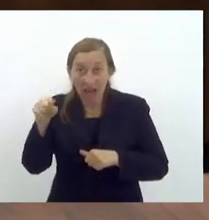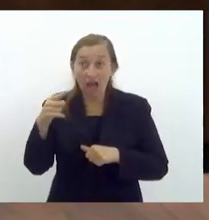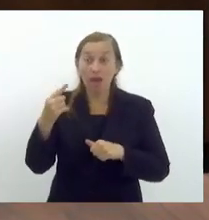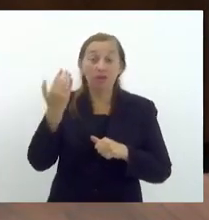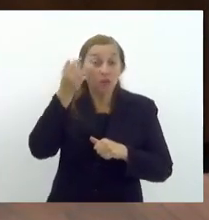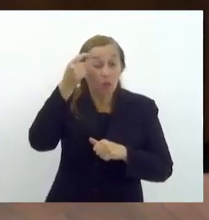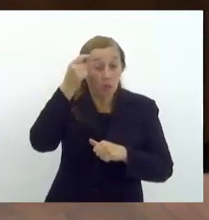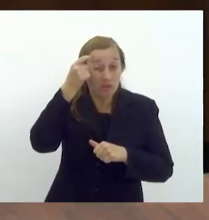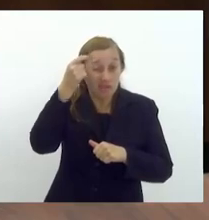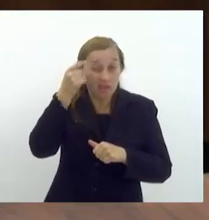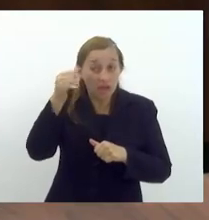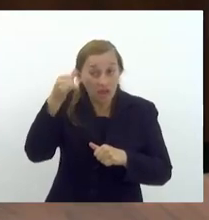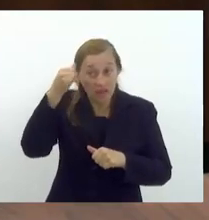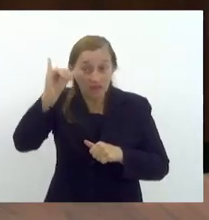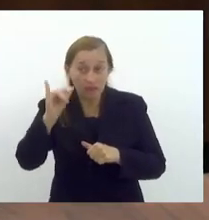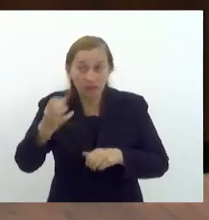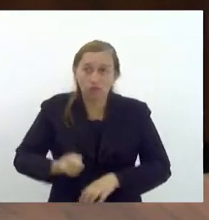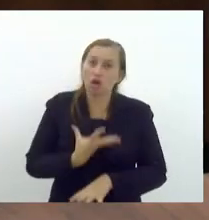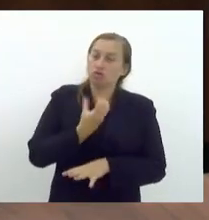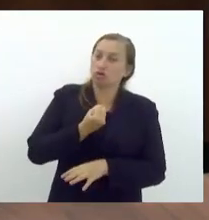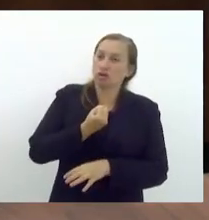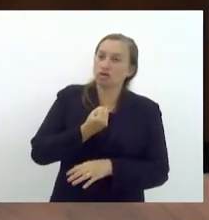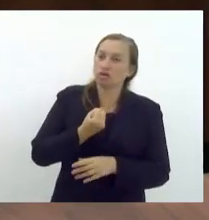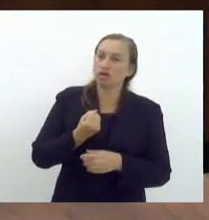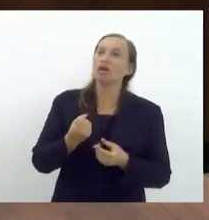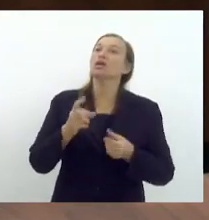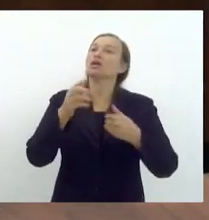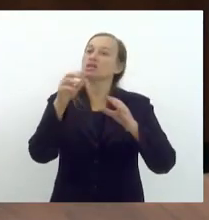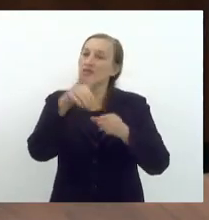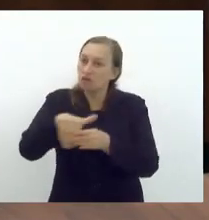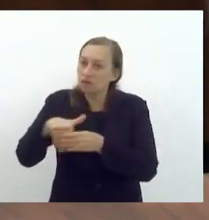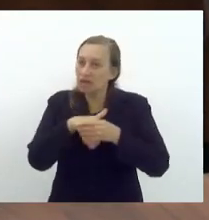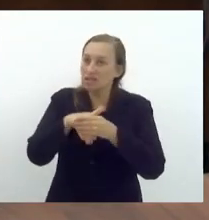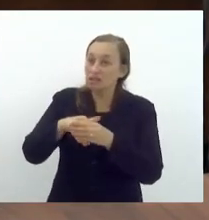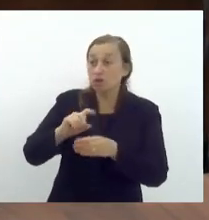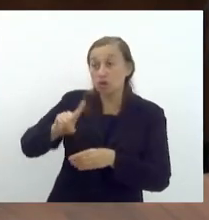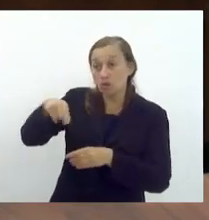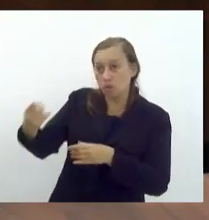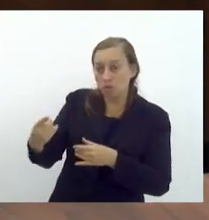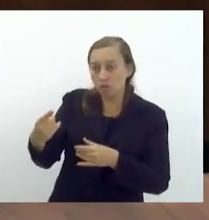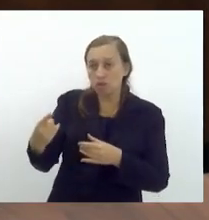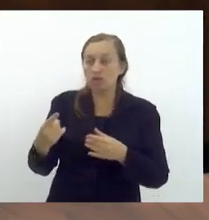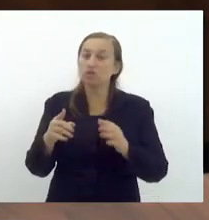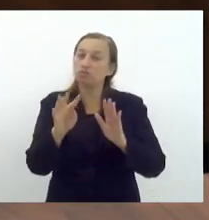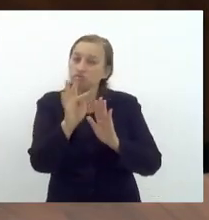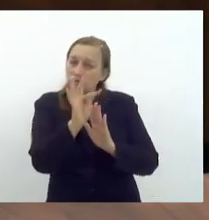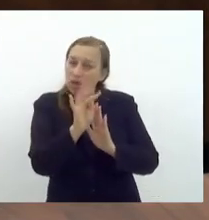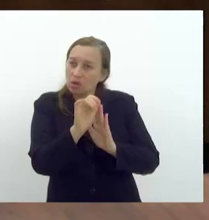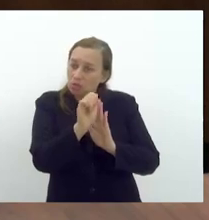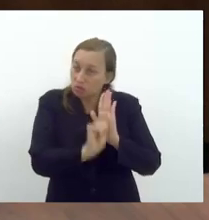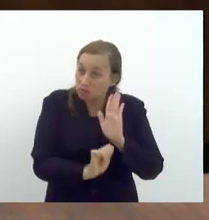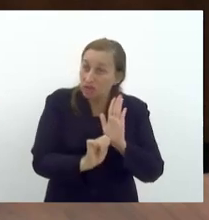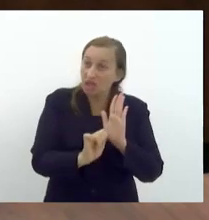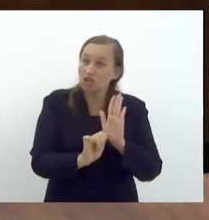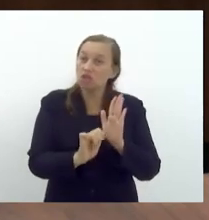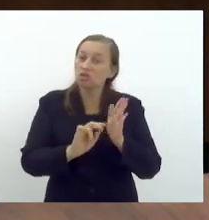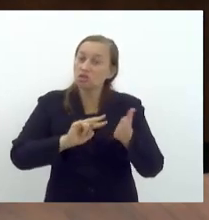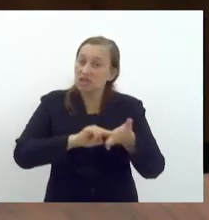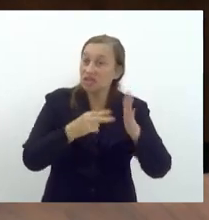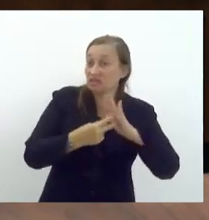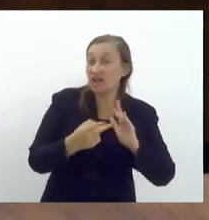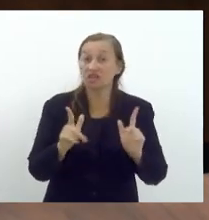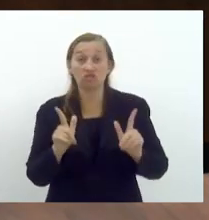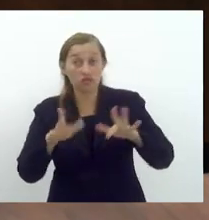tô tentando evitar que a gente seja surpreendido nessa votação em próximas com pegadinha de texto que a gente resolve está acertado